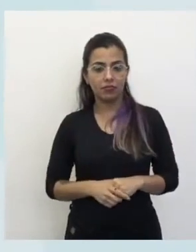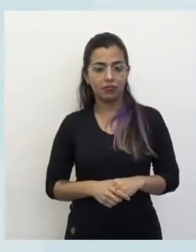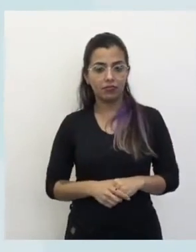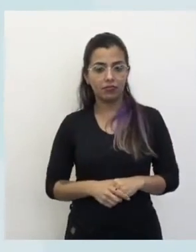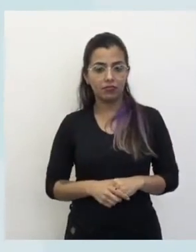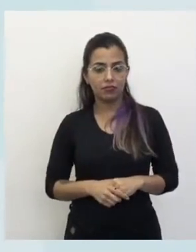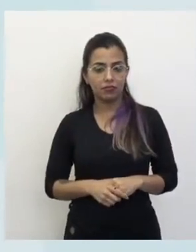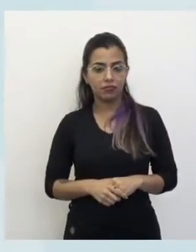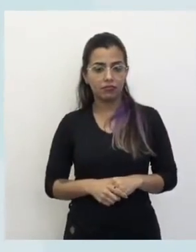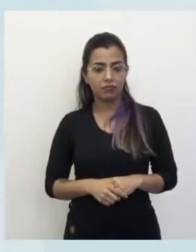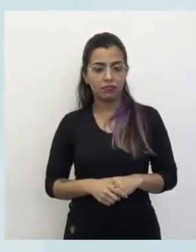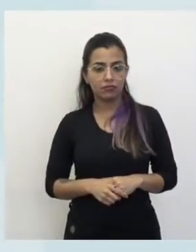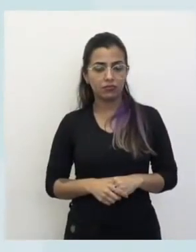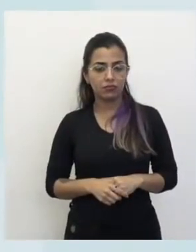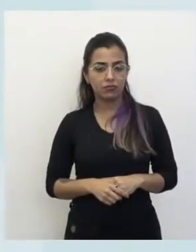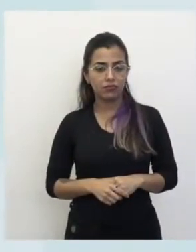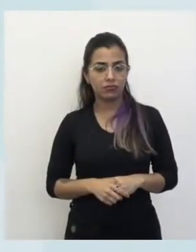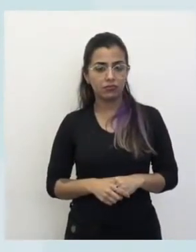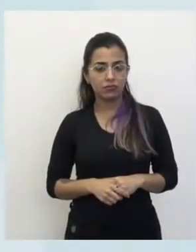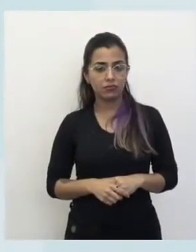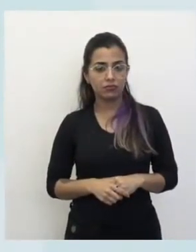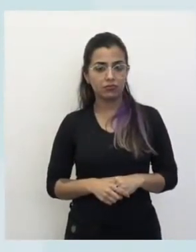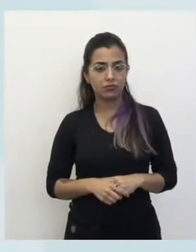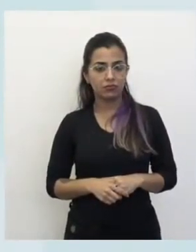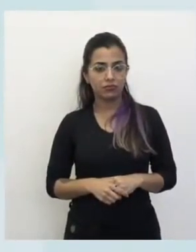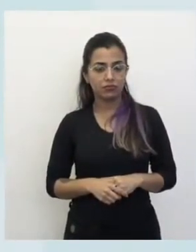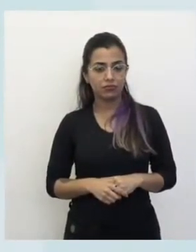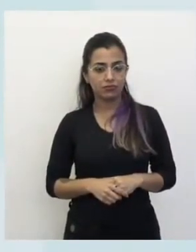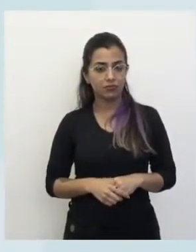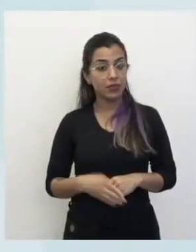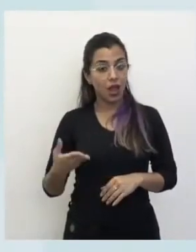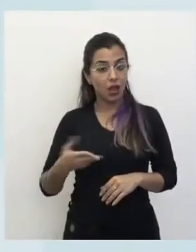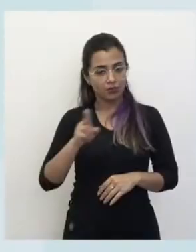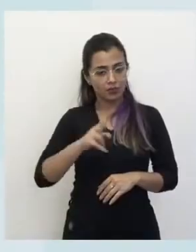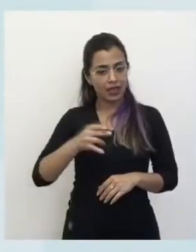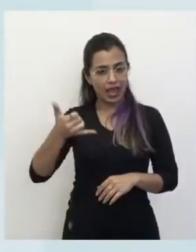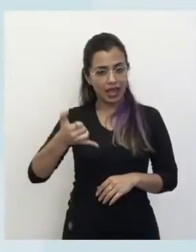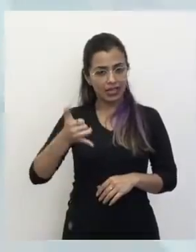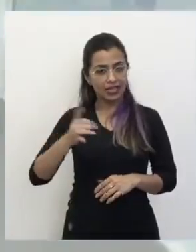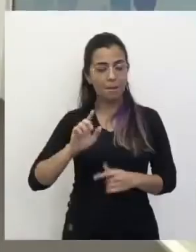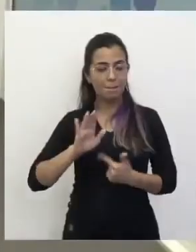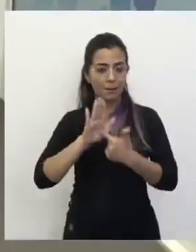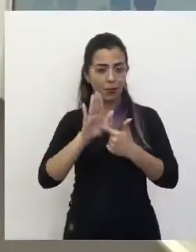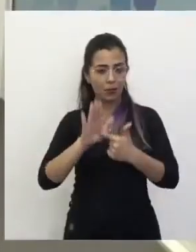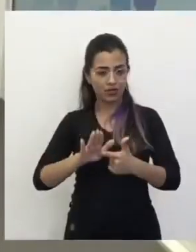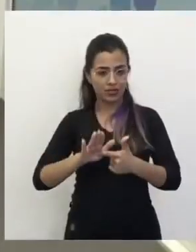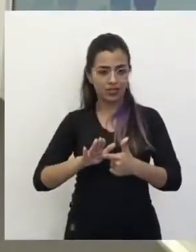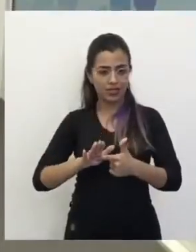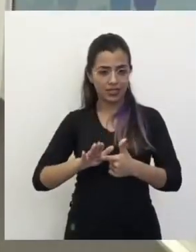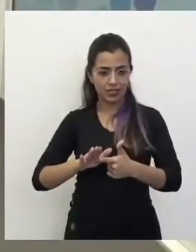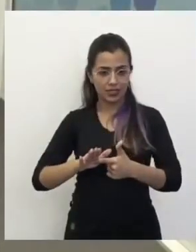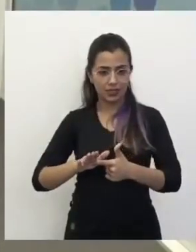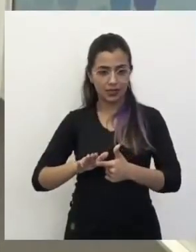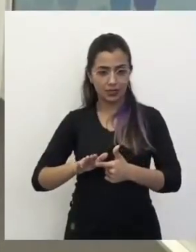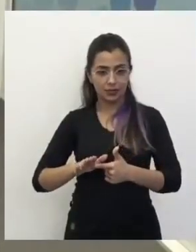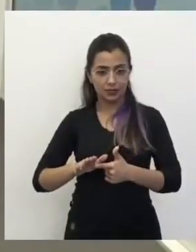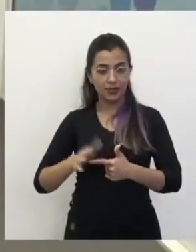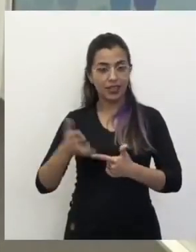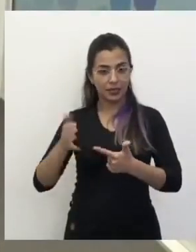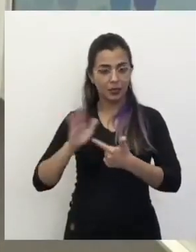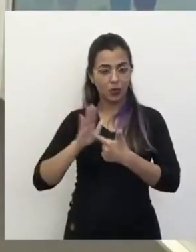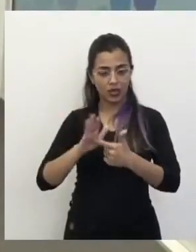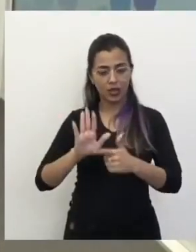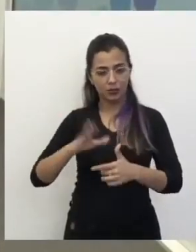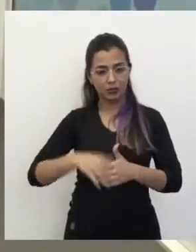aí, bora lá, deixa eu pegar minhas canetinhas, que aí antes de mostrar para vocês uns quadrinhos, eu vou vir aqui e aí bora